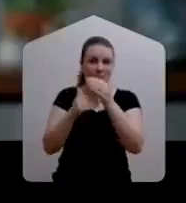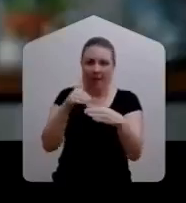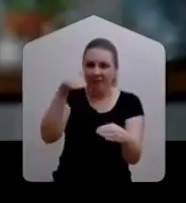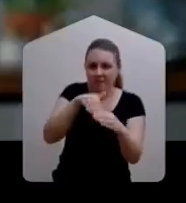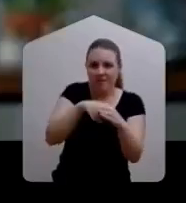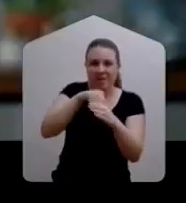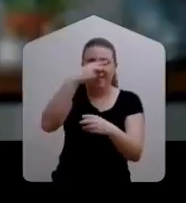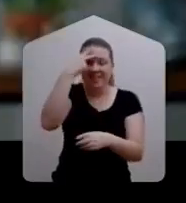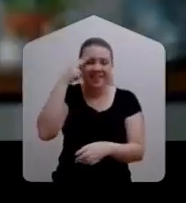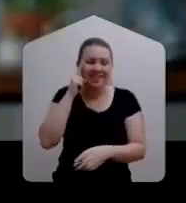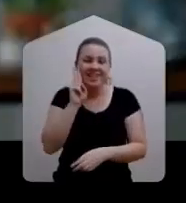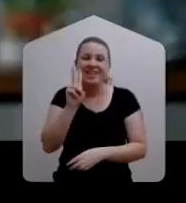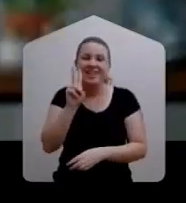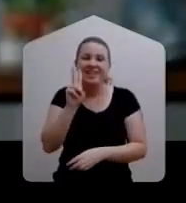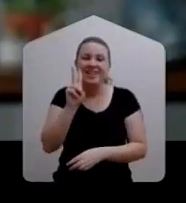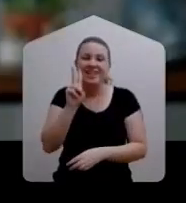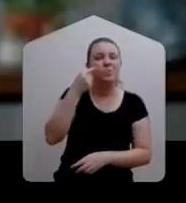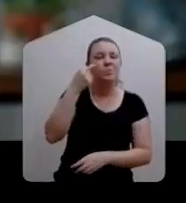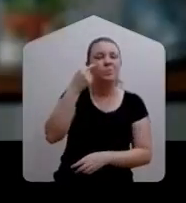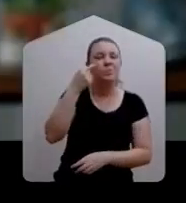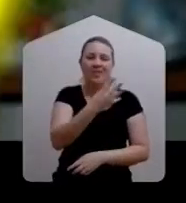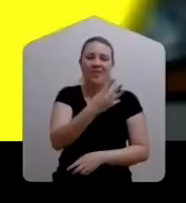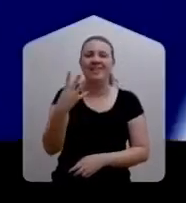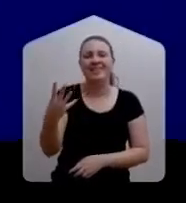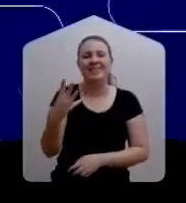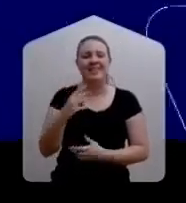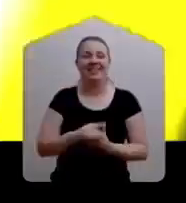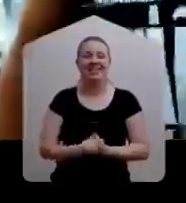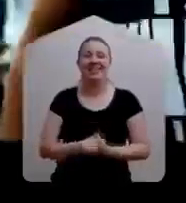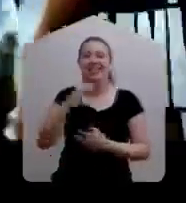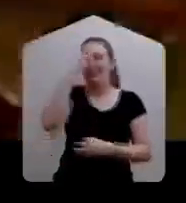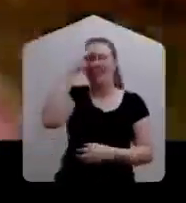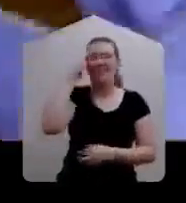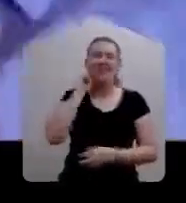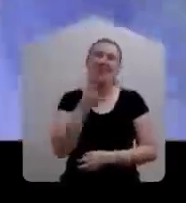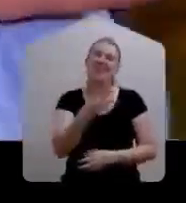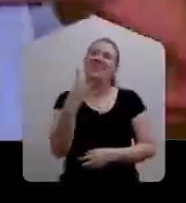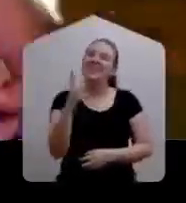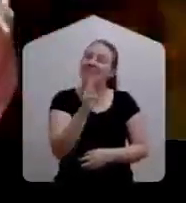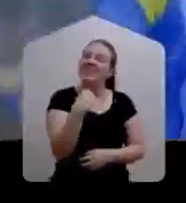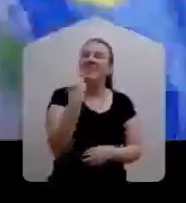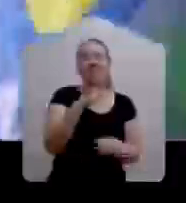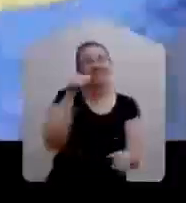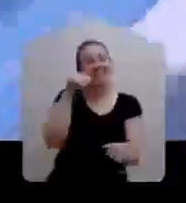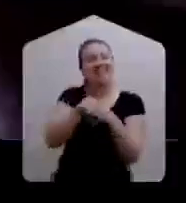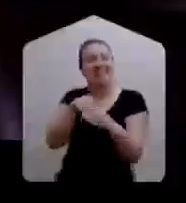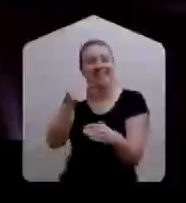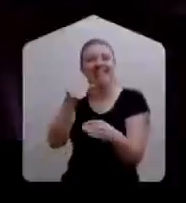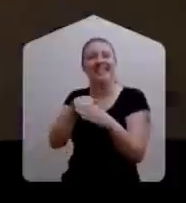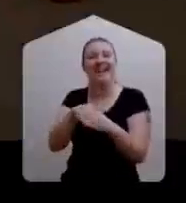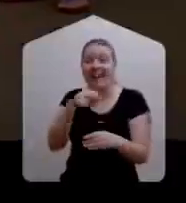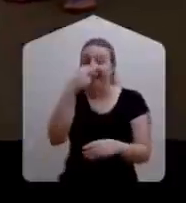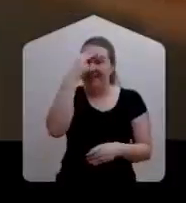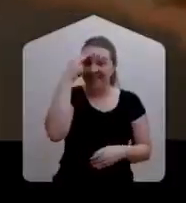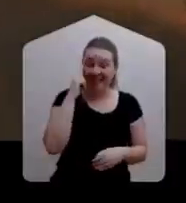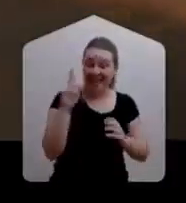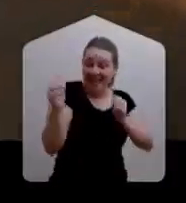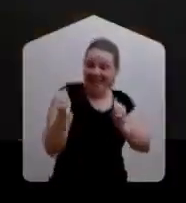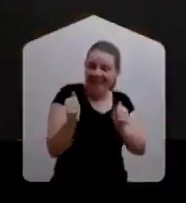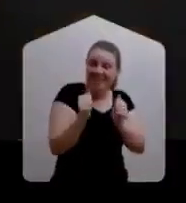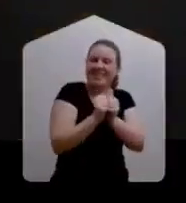avançando, vote Vander Masson e Eduardo Sanches, 44. Vander é nosso prefeito, 44 nós vamos